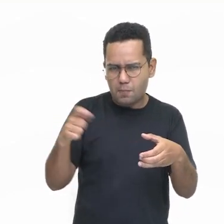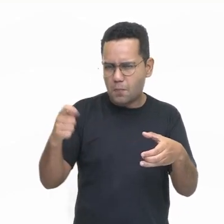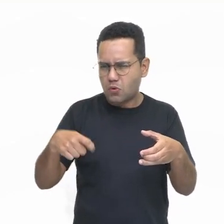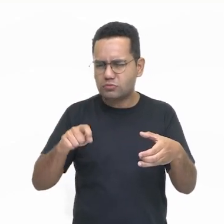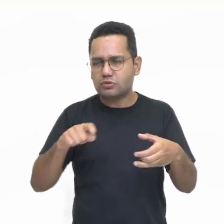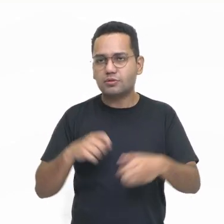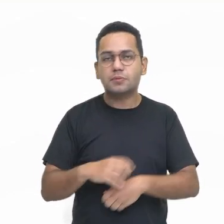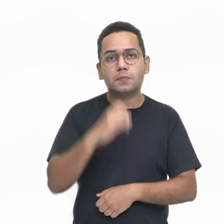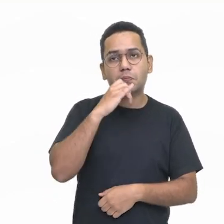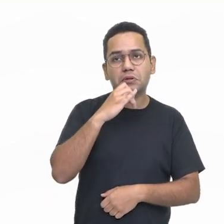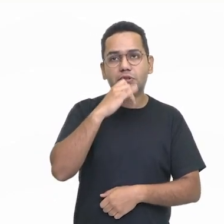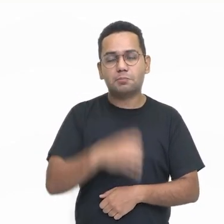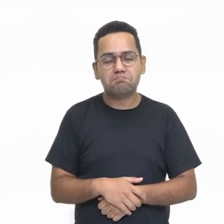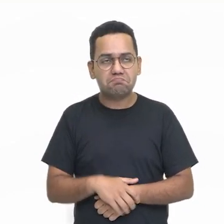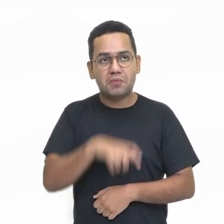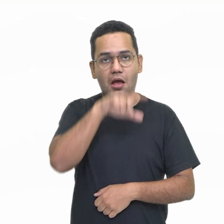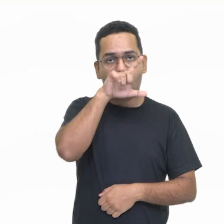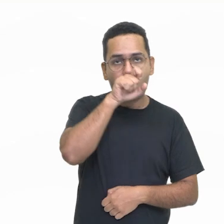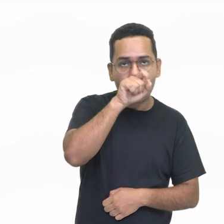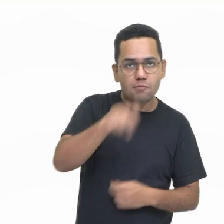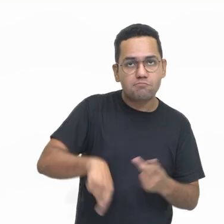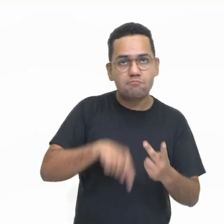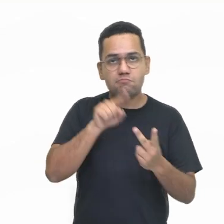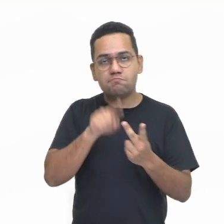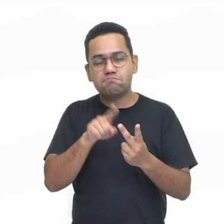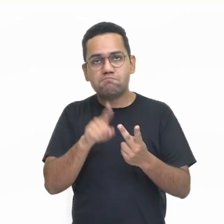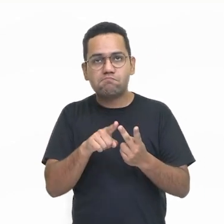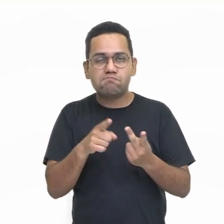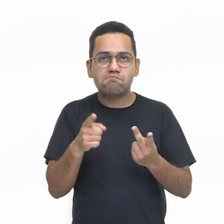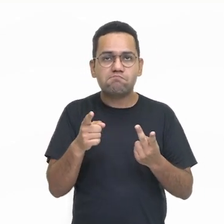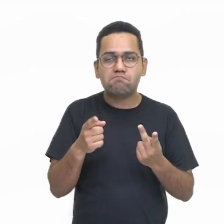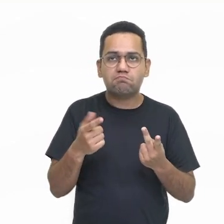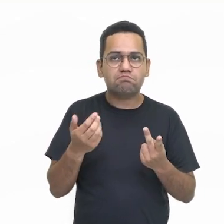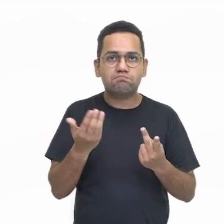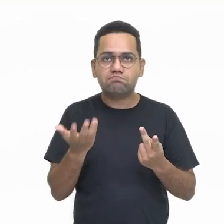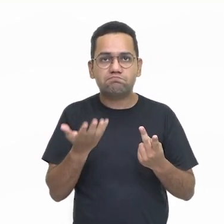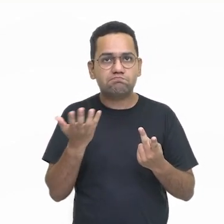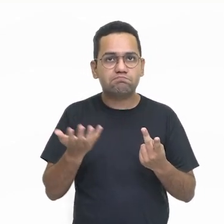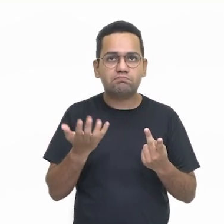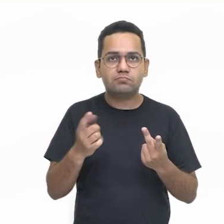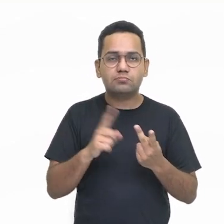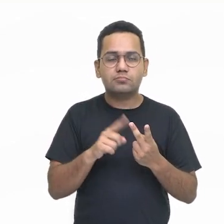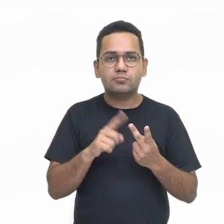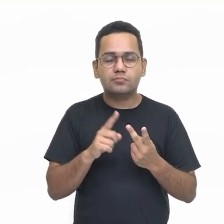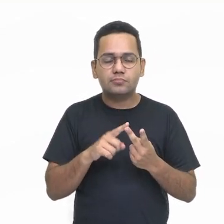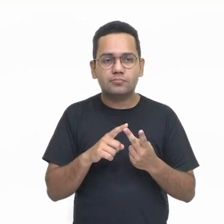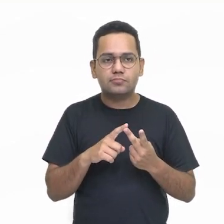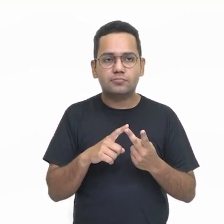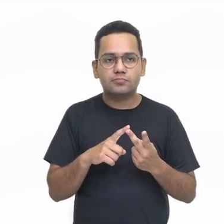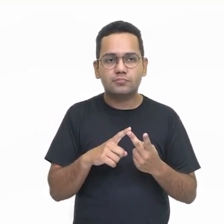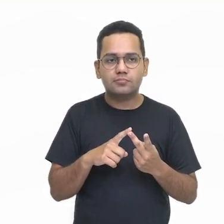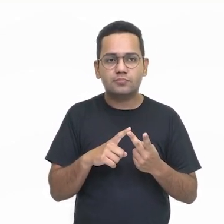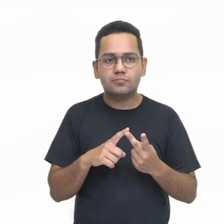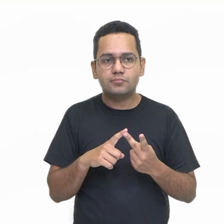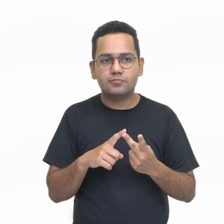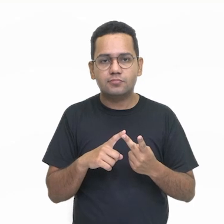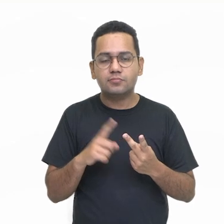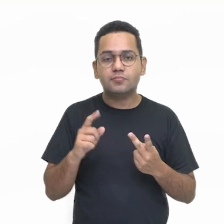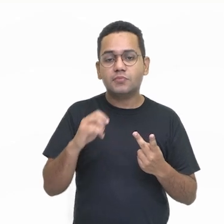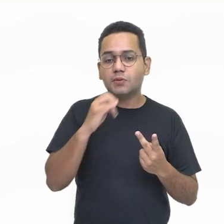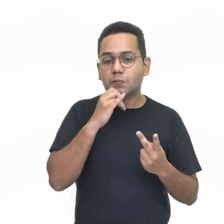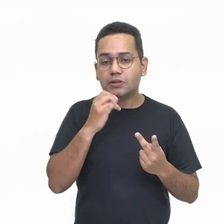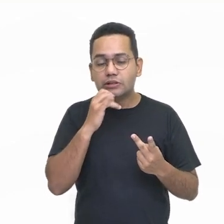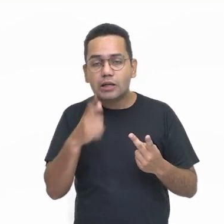ser uma população de arara uma uma população de várias eh indivíduos que compõe ali uma